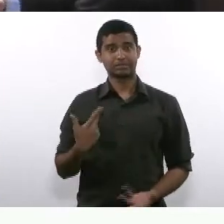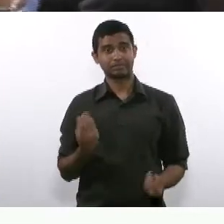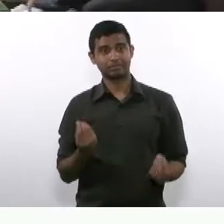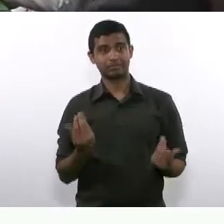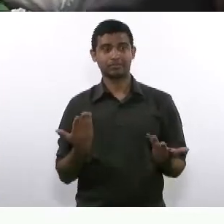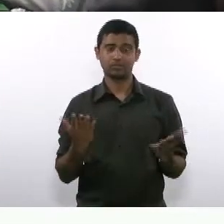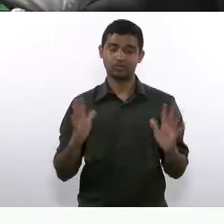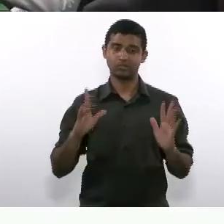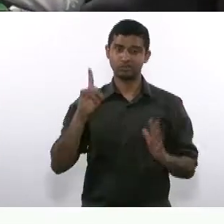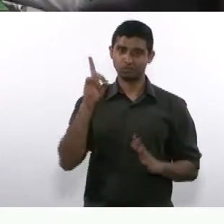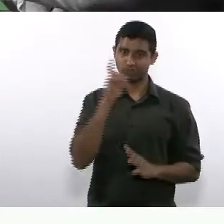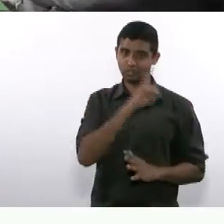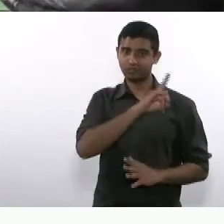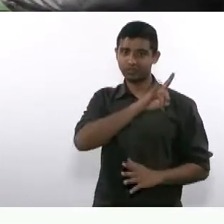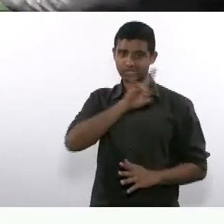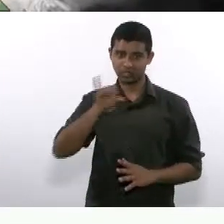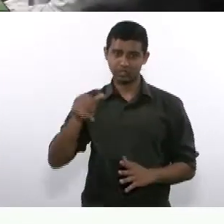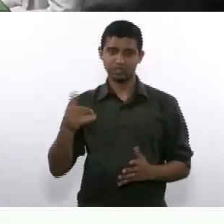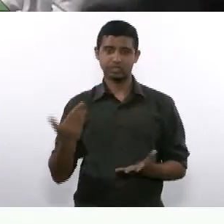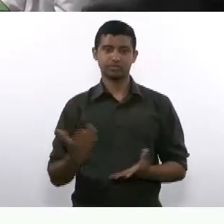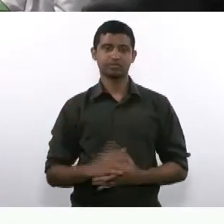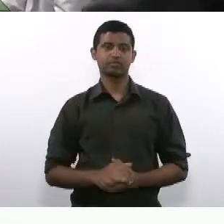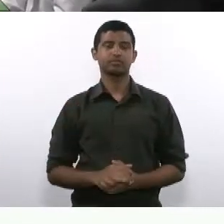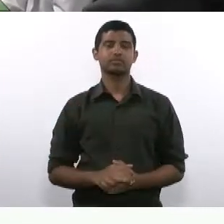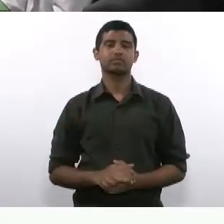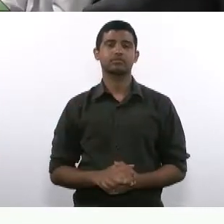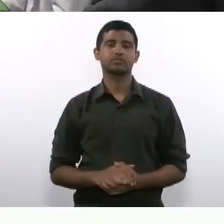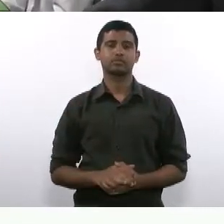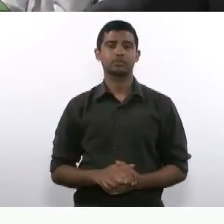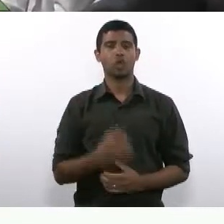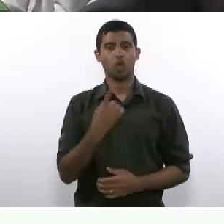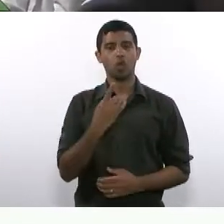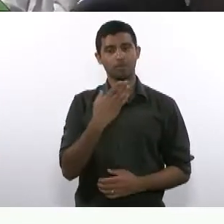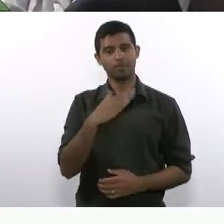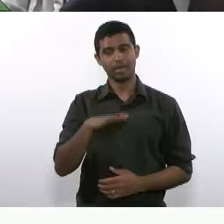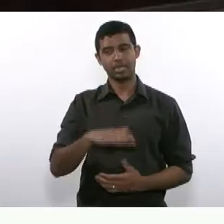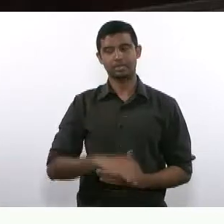olha só. Ainda tem a extraordinária mais cedo. Né? 1h30.